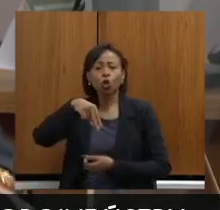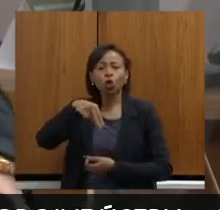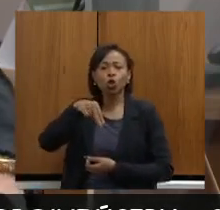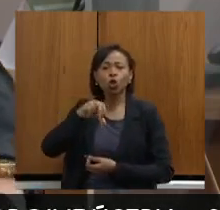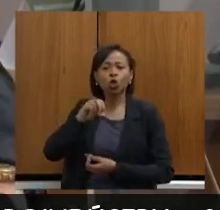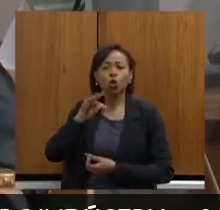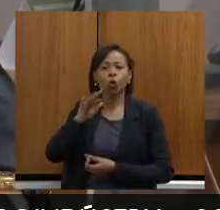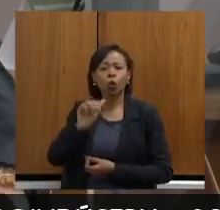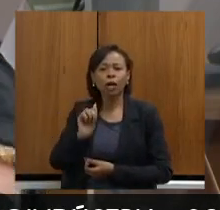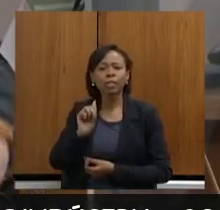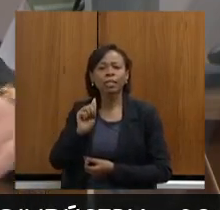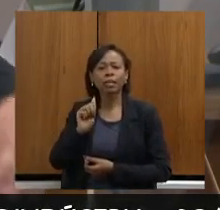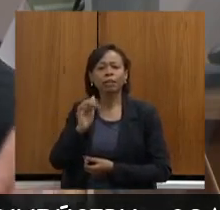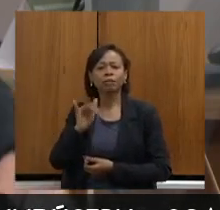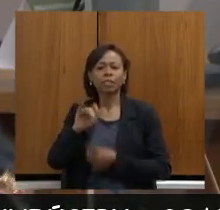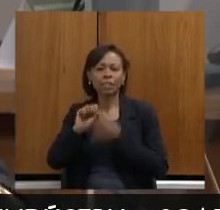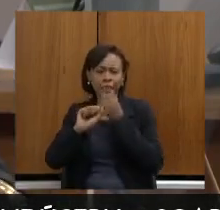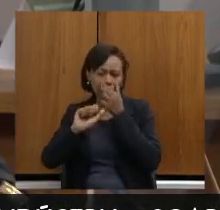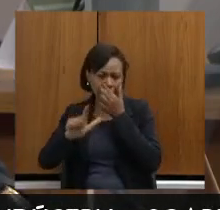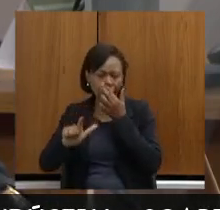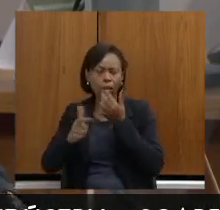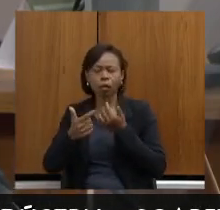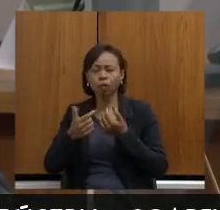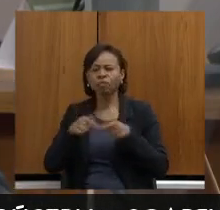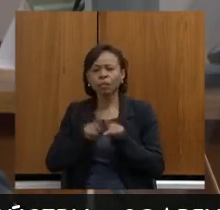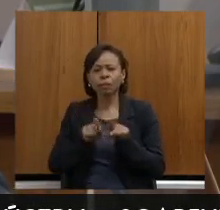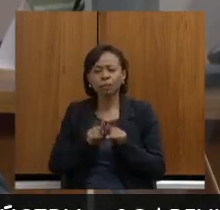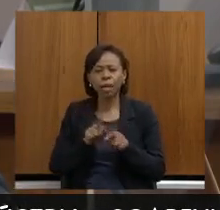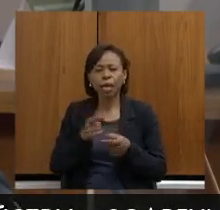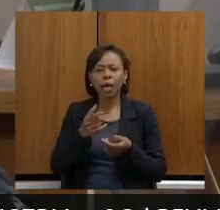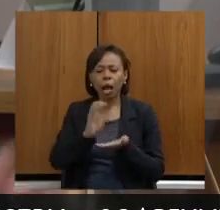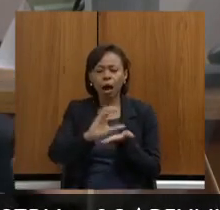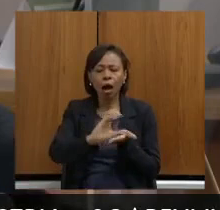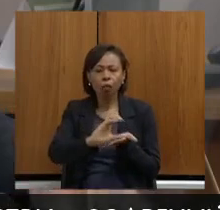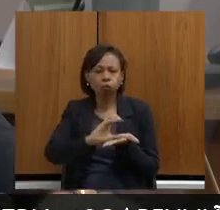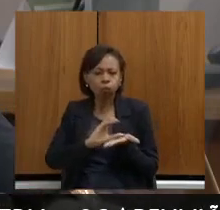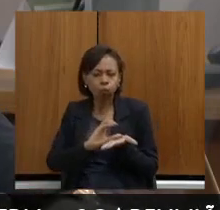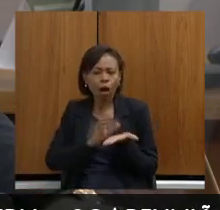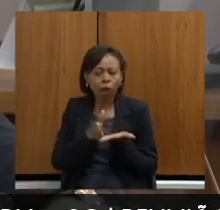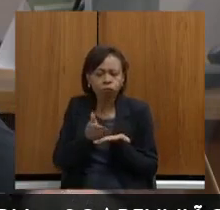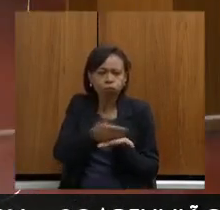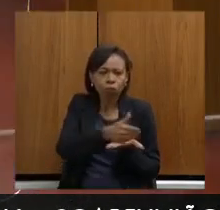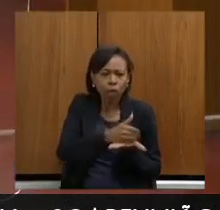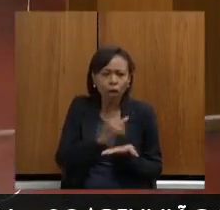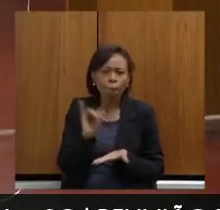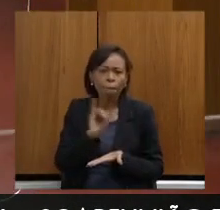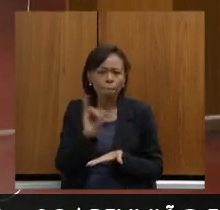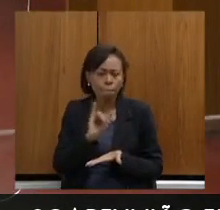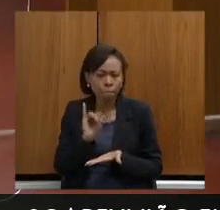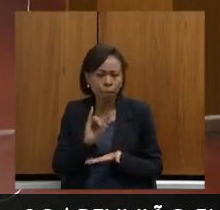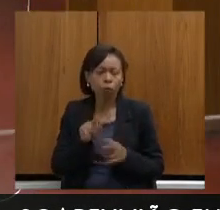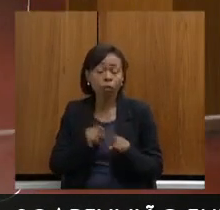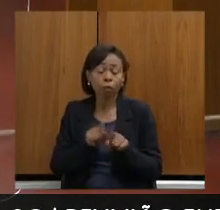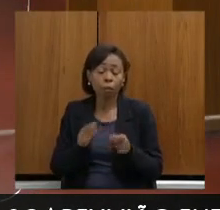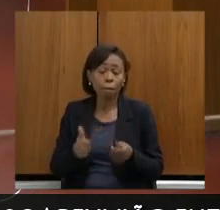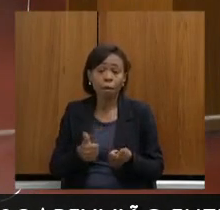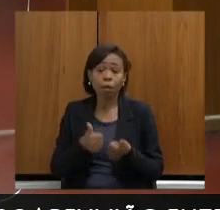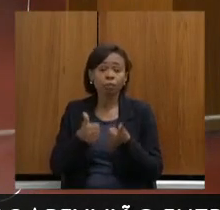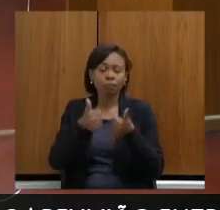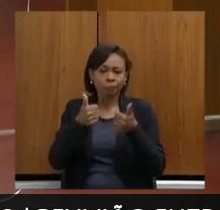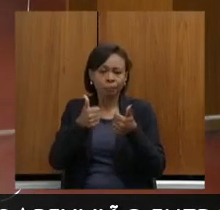no município com melhoria da segurança desse produto que é o nosso principal objetivo garantir a